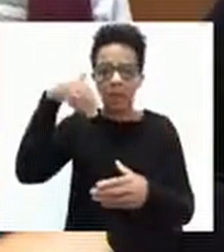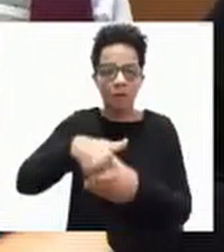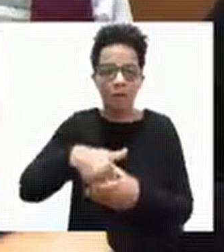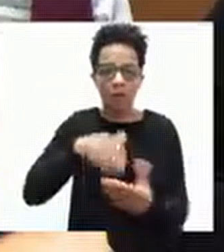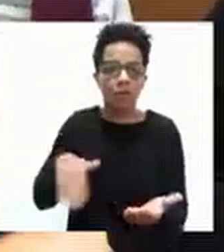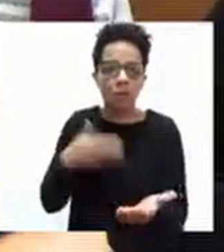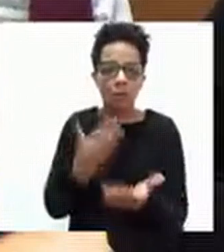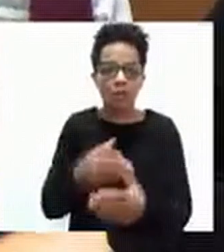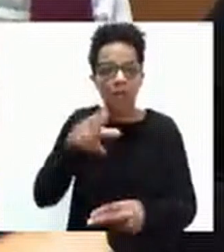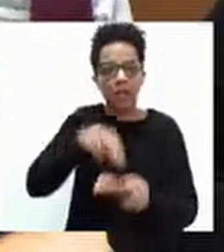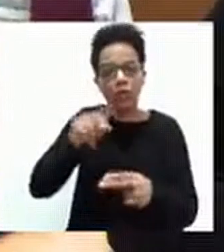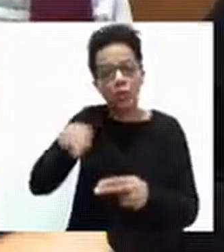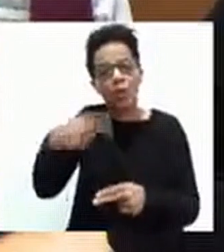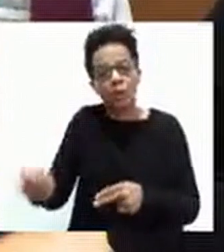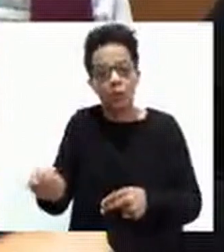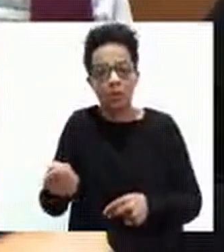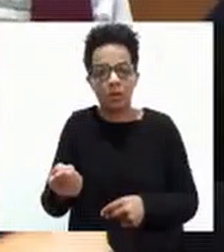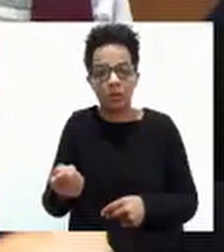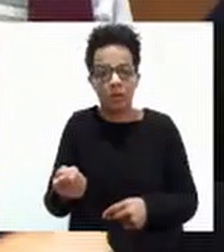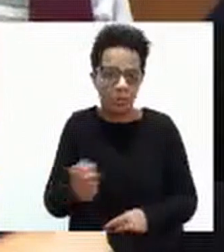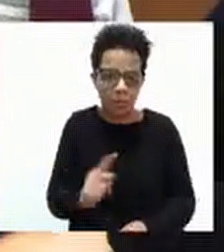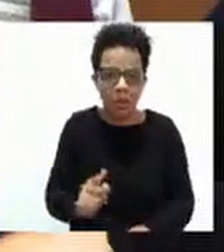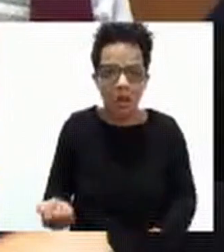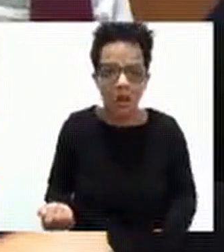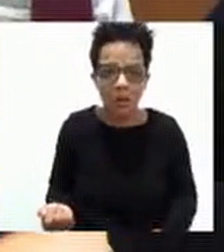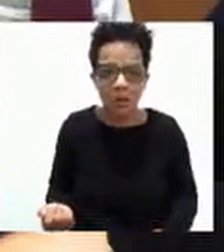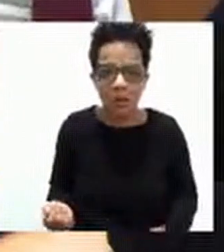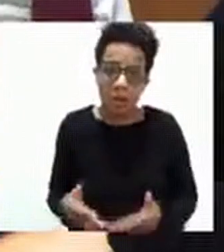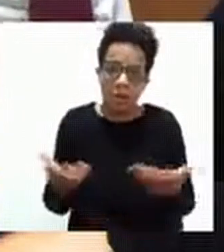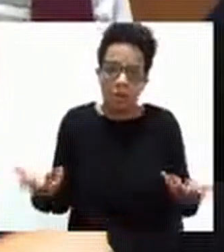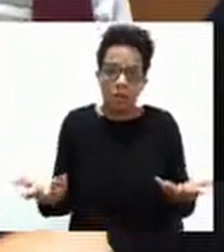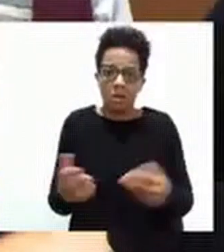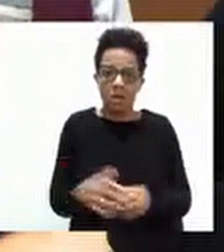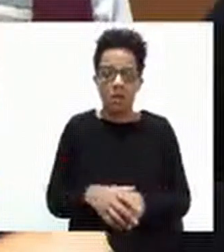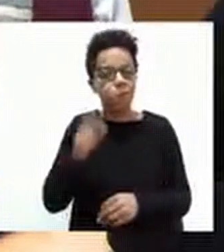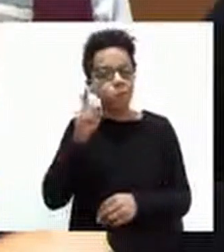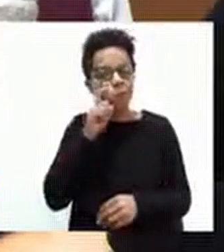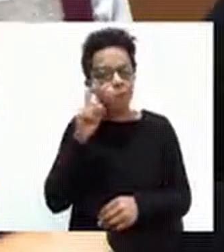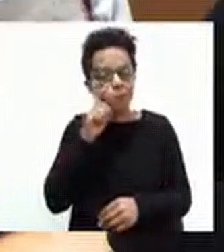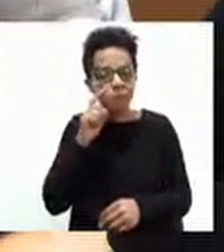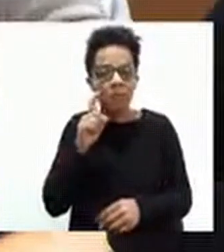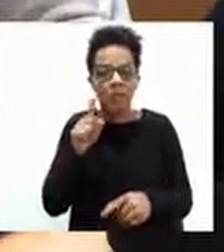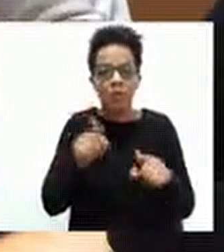anexos de outras, pois não? Então, não defenda o indefensável.